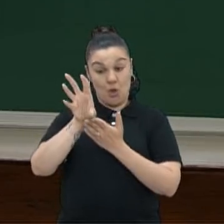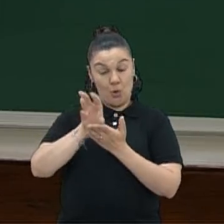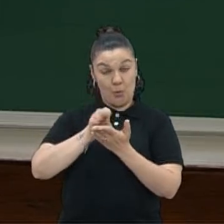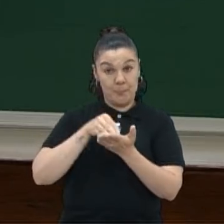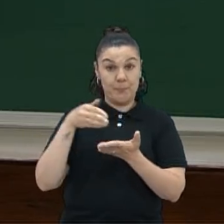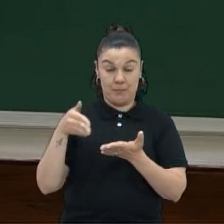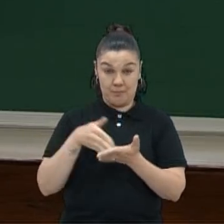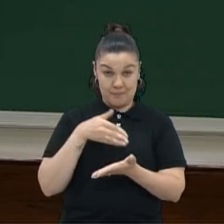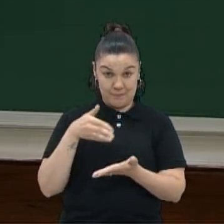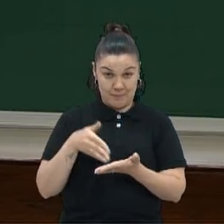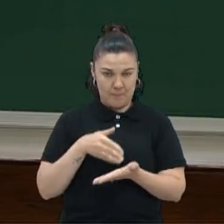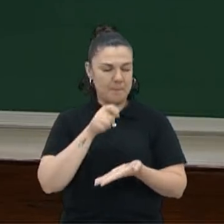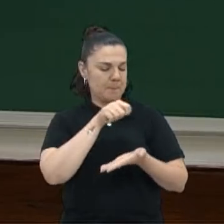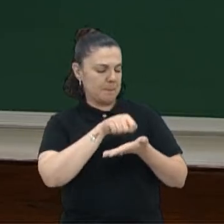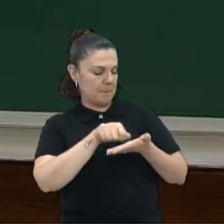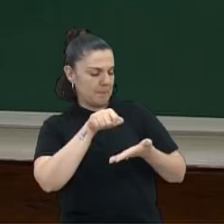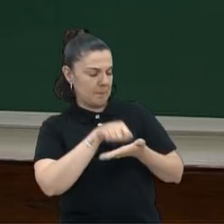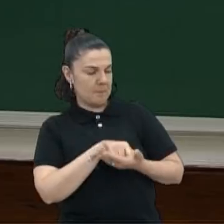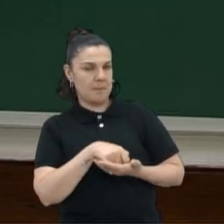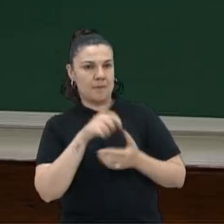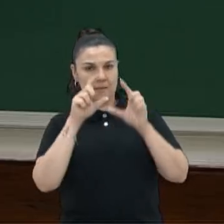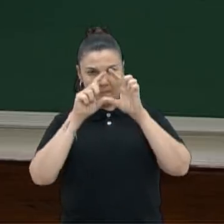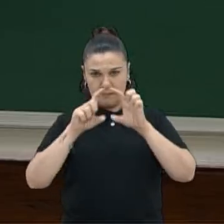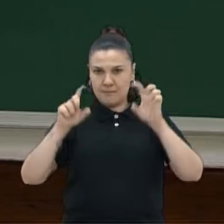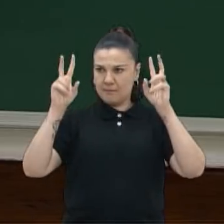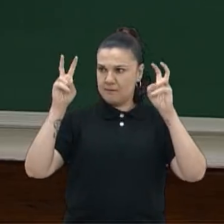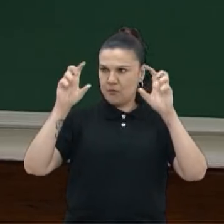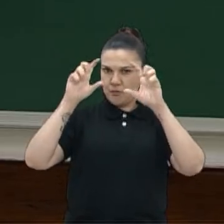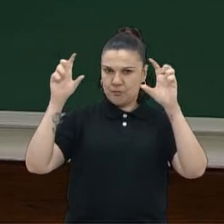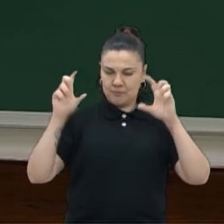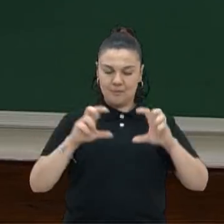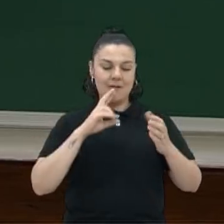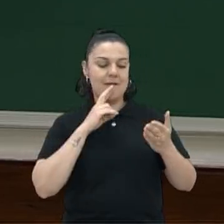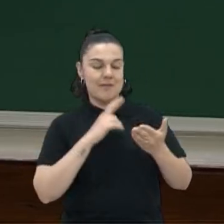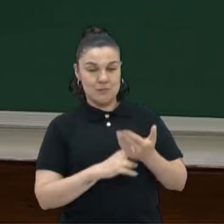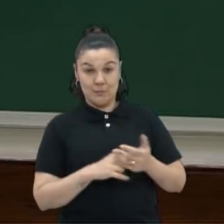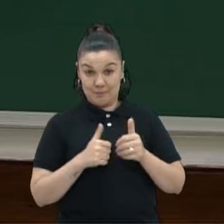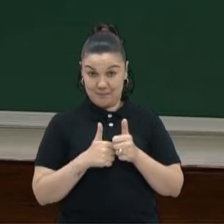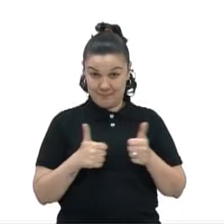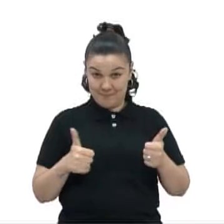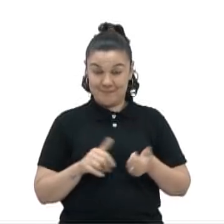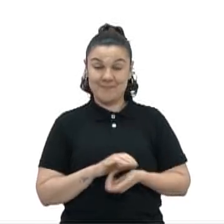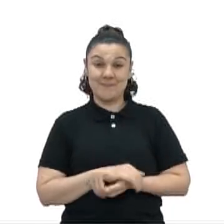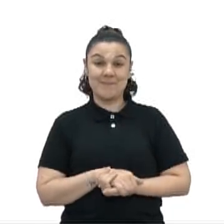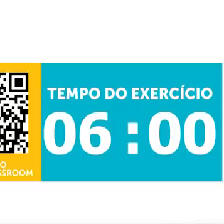no seu caderno, anota o enunciado da questão e responda.